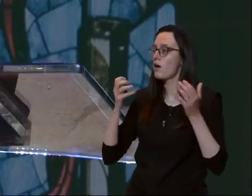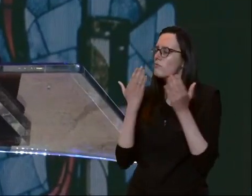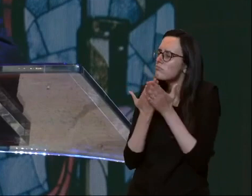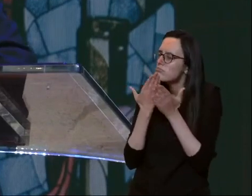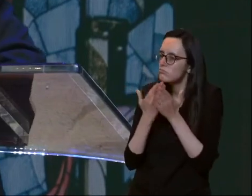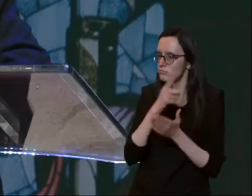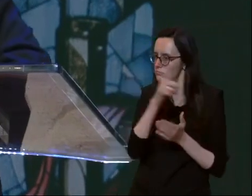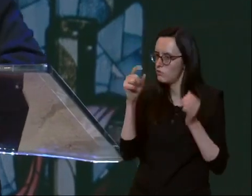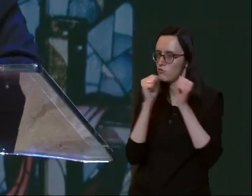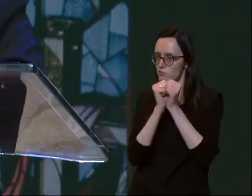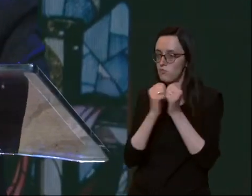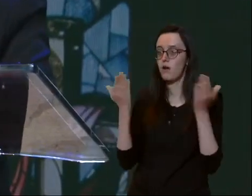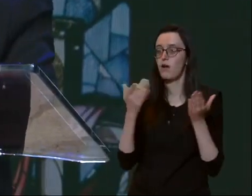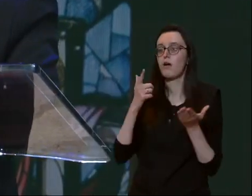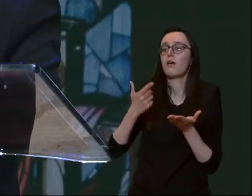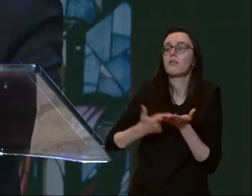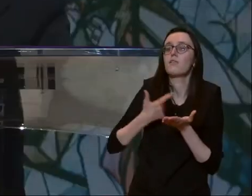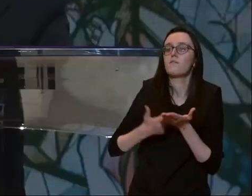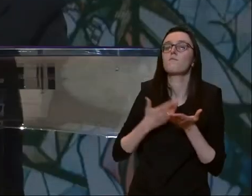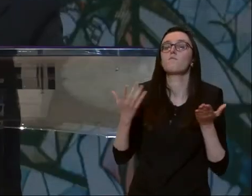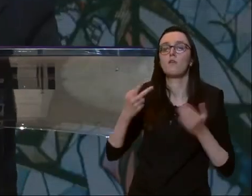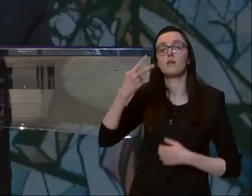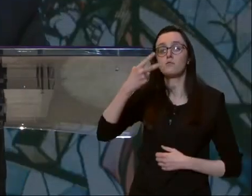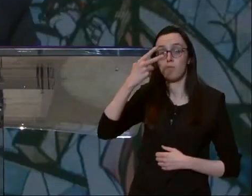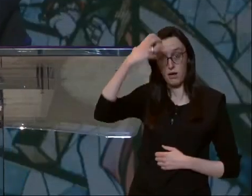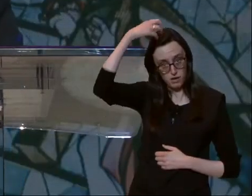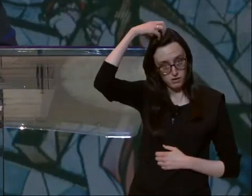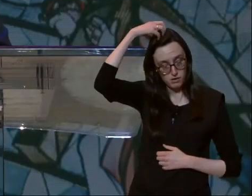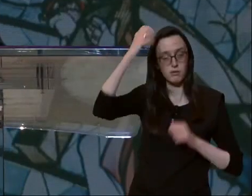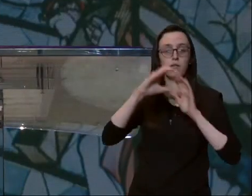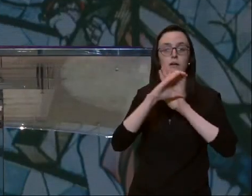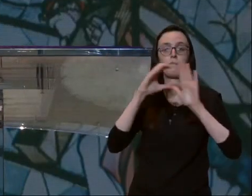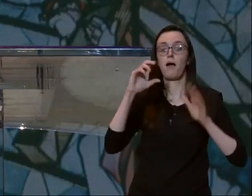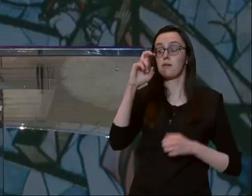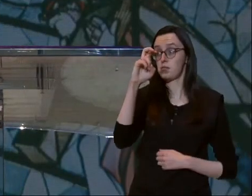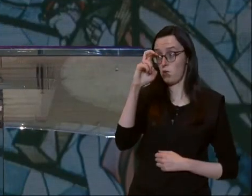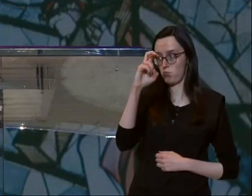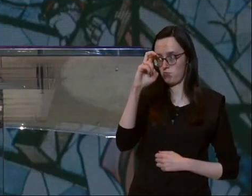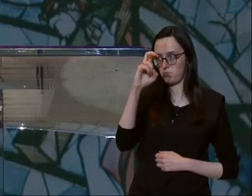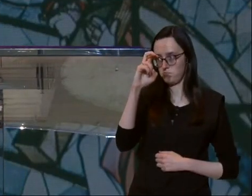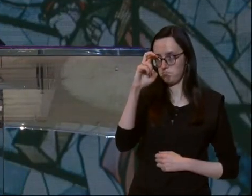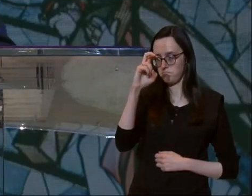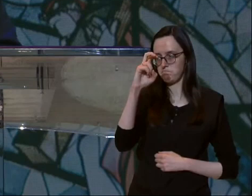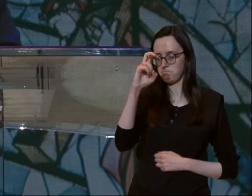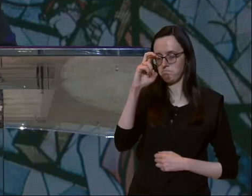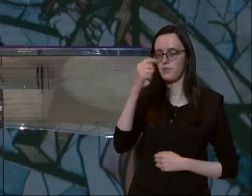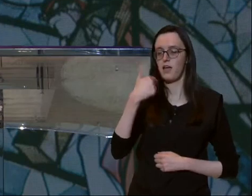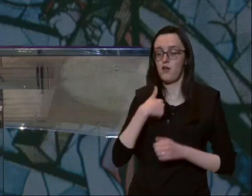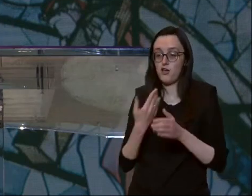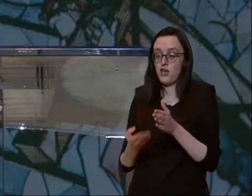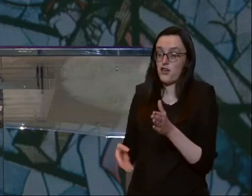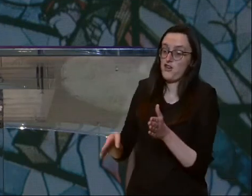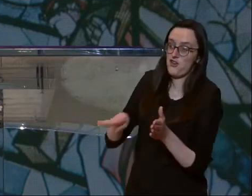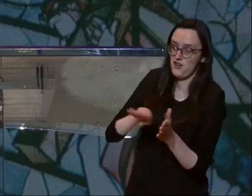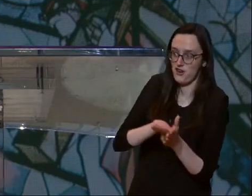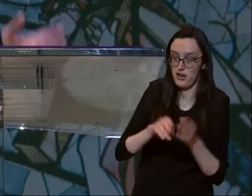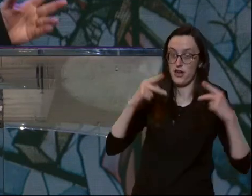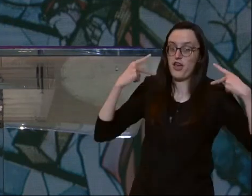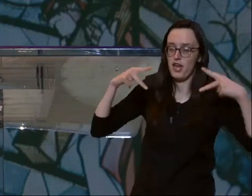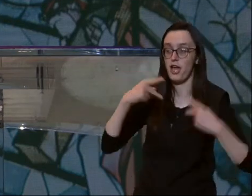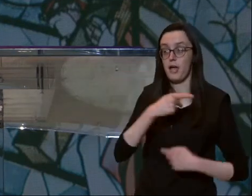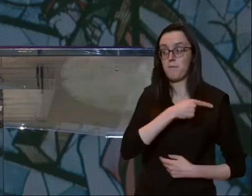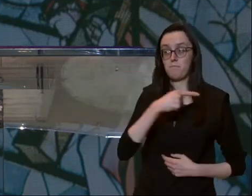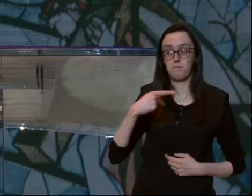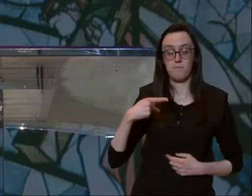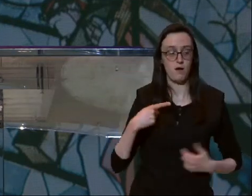os irmãos no segundo livro dos Reis, capítulo 5. Quando eu cheguei ali, o pastor